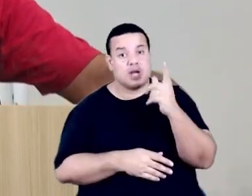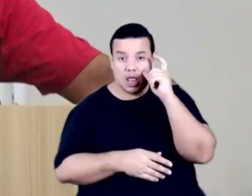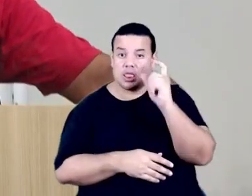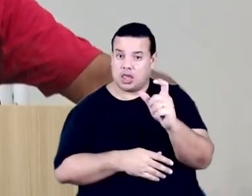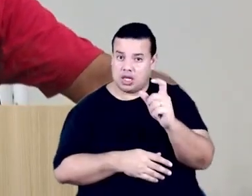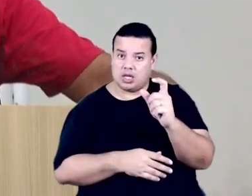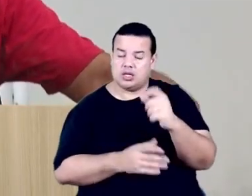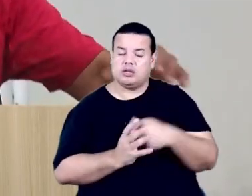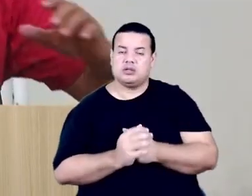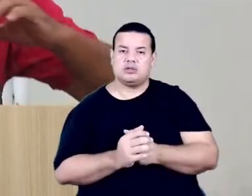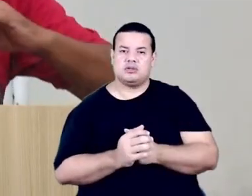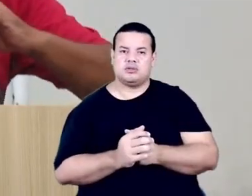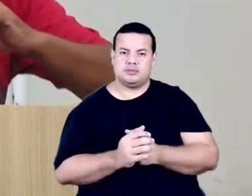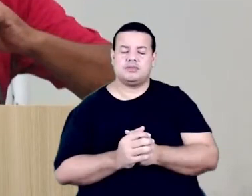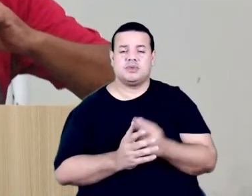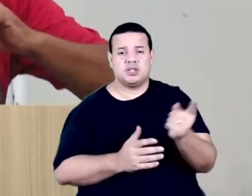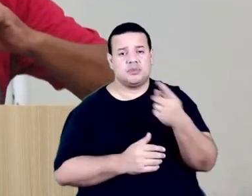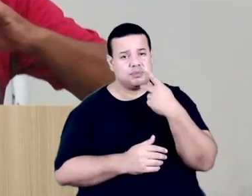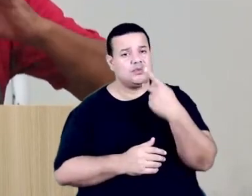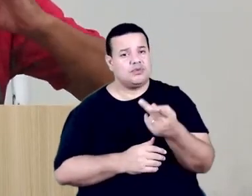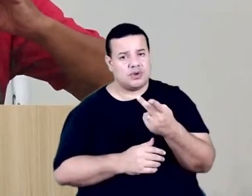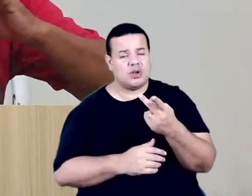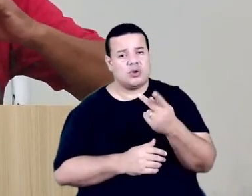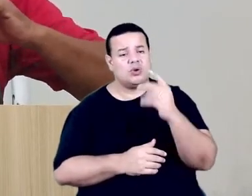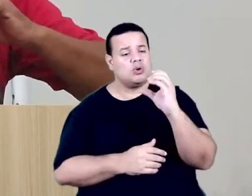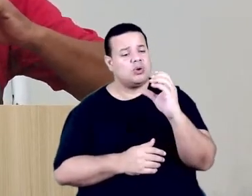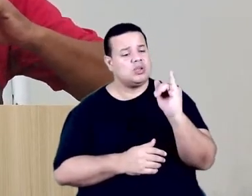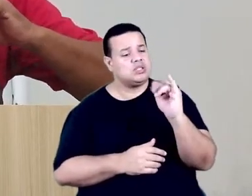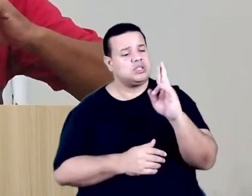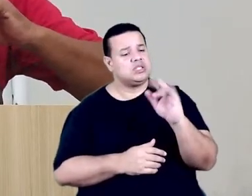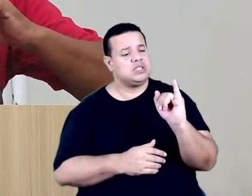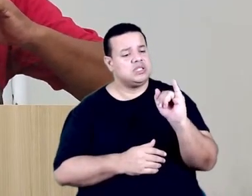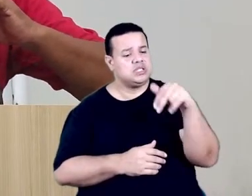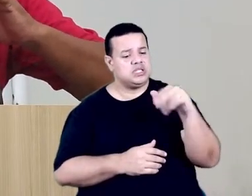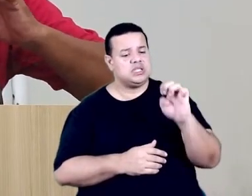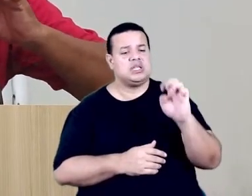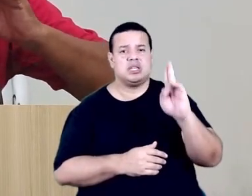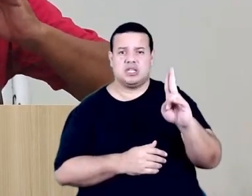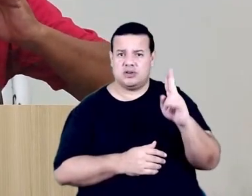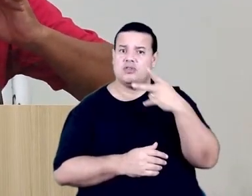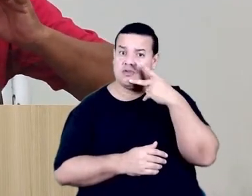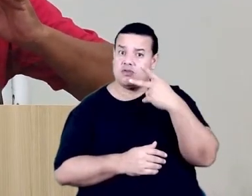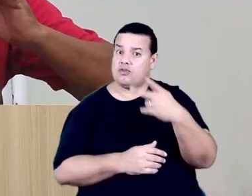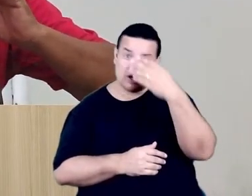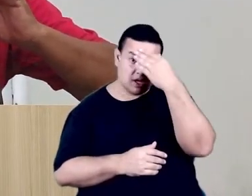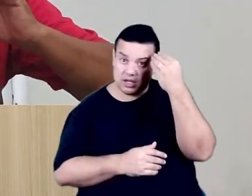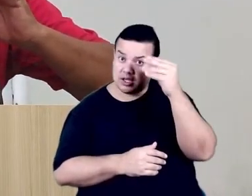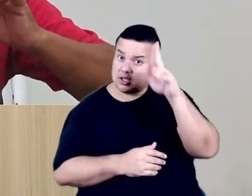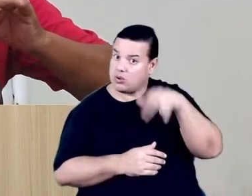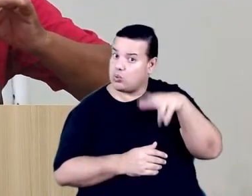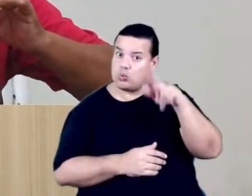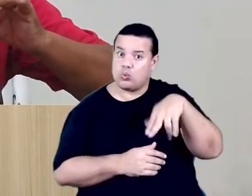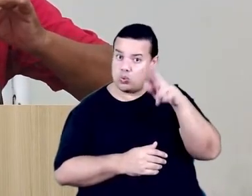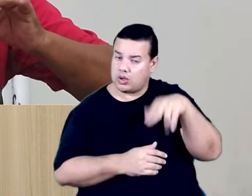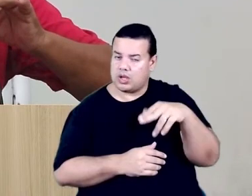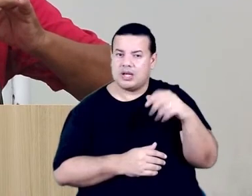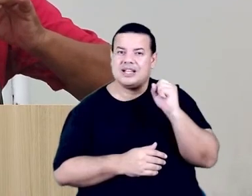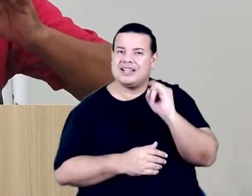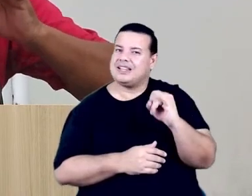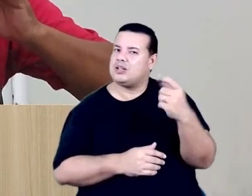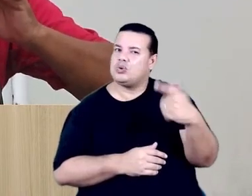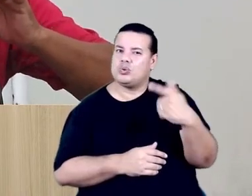e esses dias ele me falou sirineu vou te falar uma coisa nunca esqueça aonde não há o